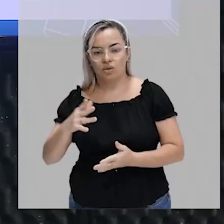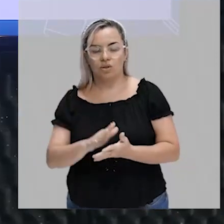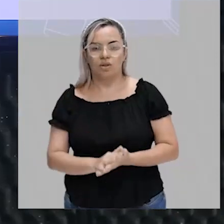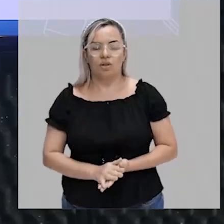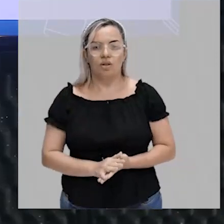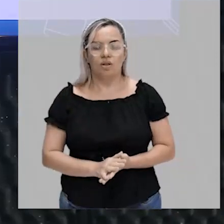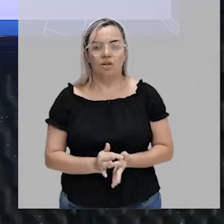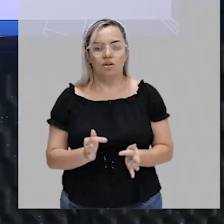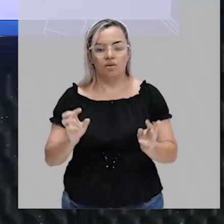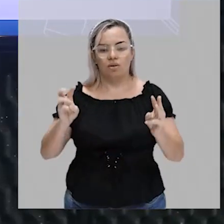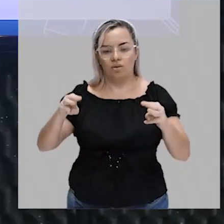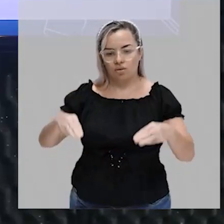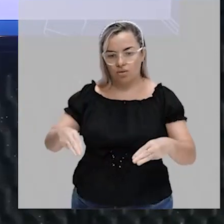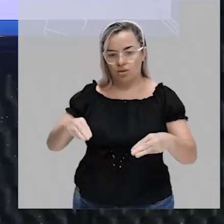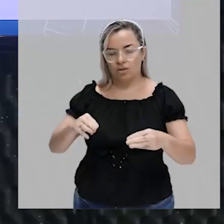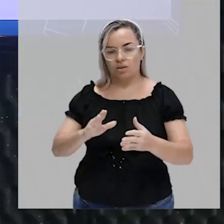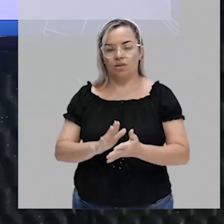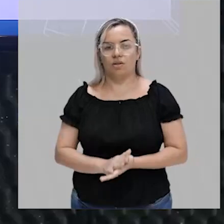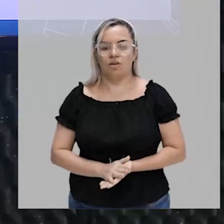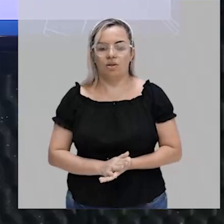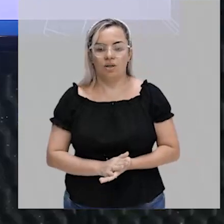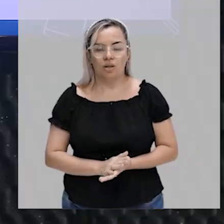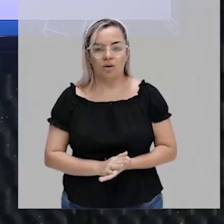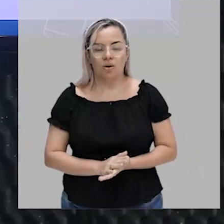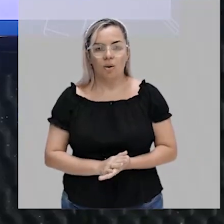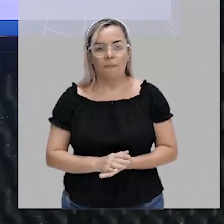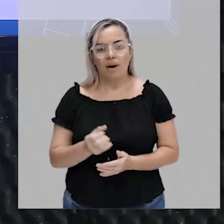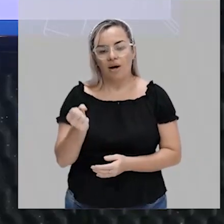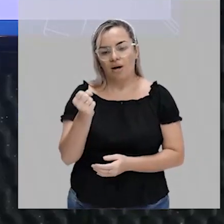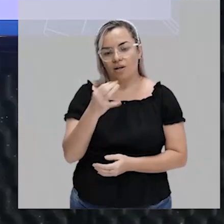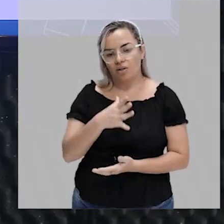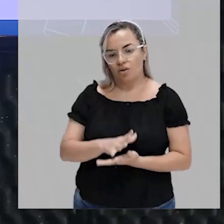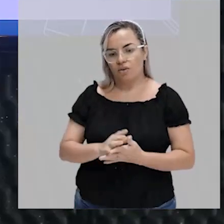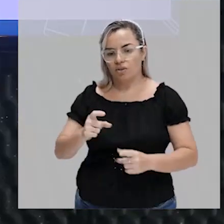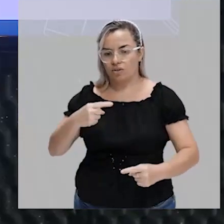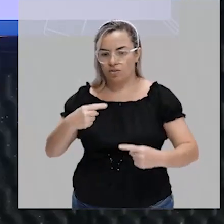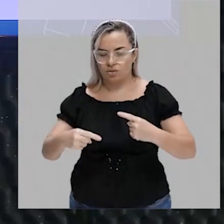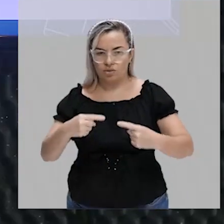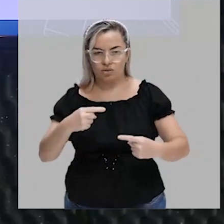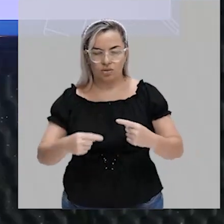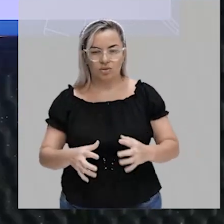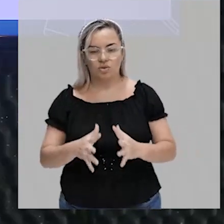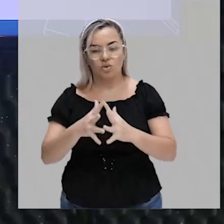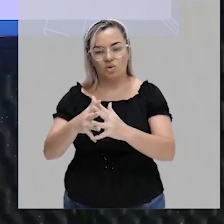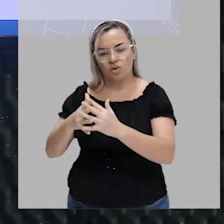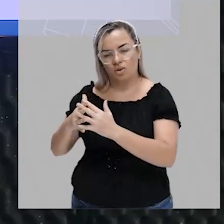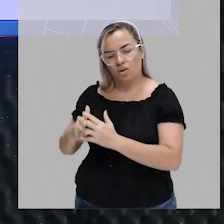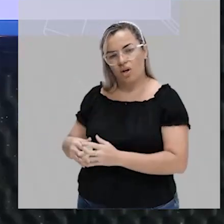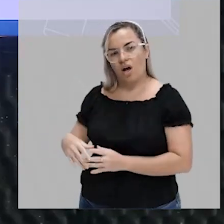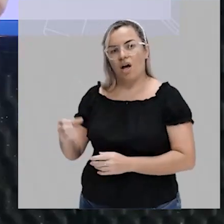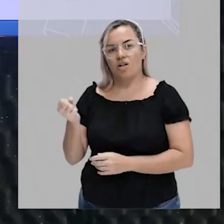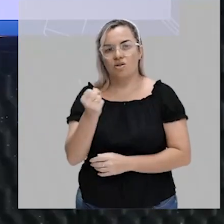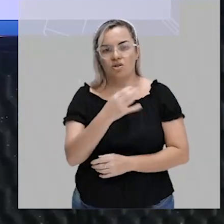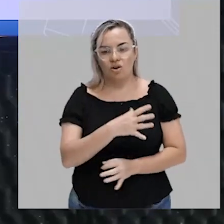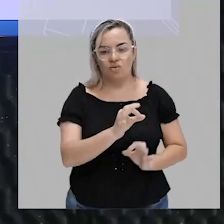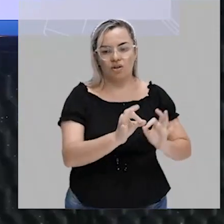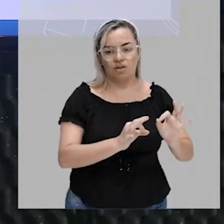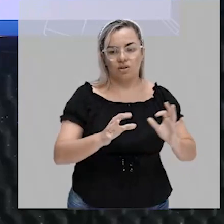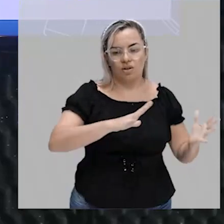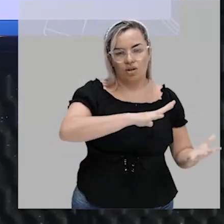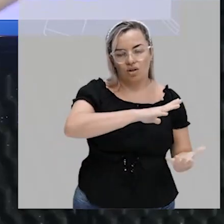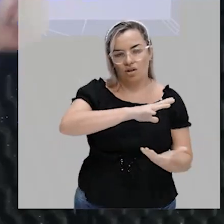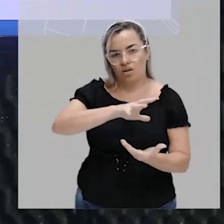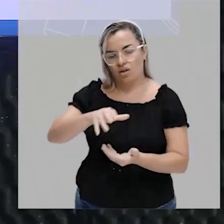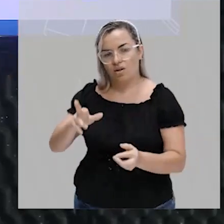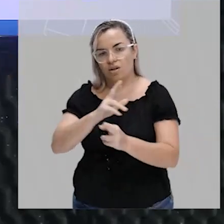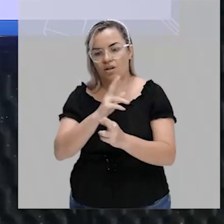temática extremamente atual, que são as novas tensões da nova ordem mundial, relativas a quem? Aos Estados